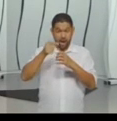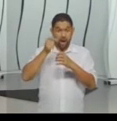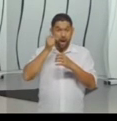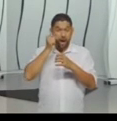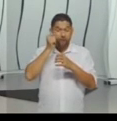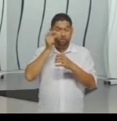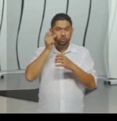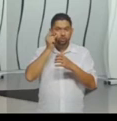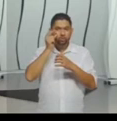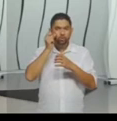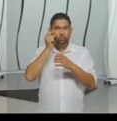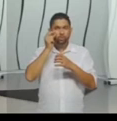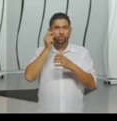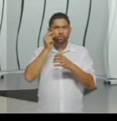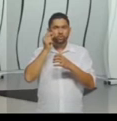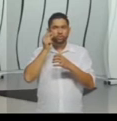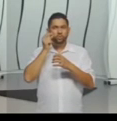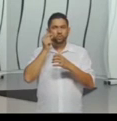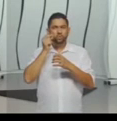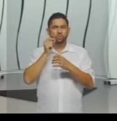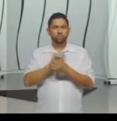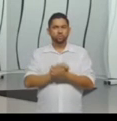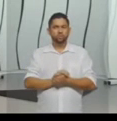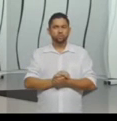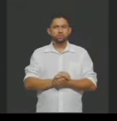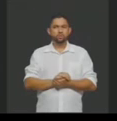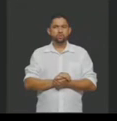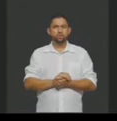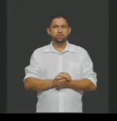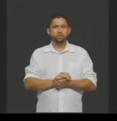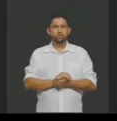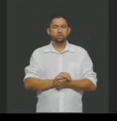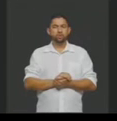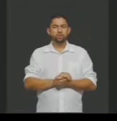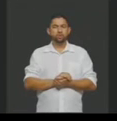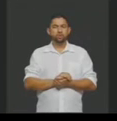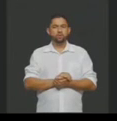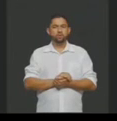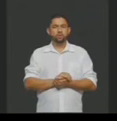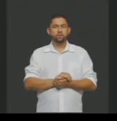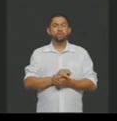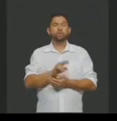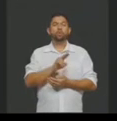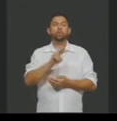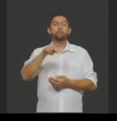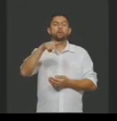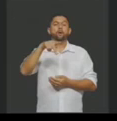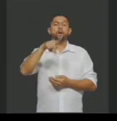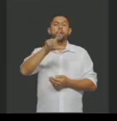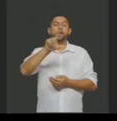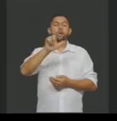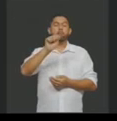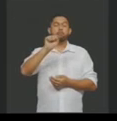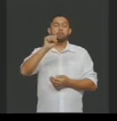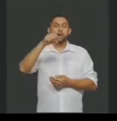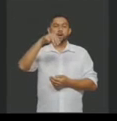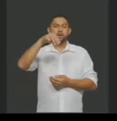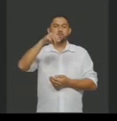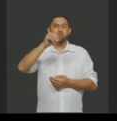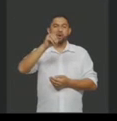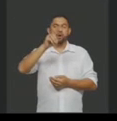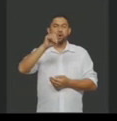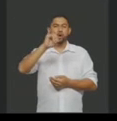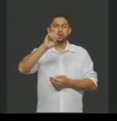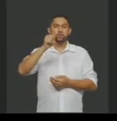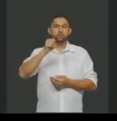hemácias, olha que essa hemácia aqui, ó, ela tem 3 dentro dela, são os plasmódiums, ou seja, é